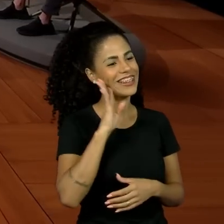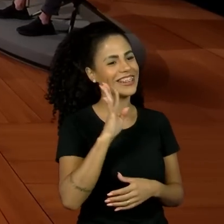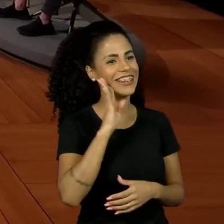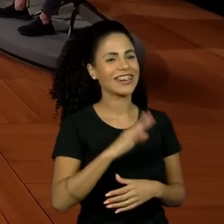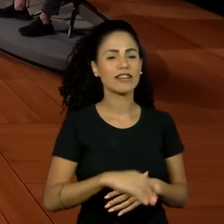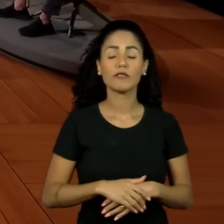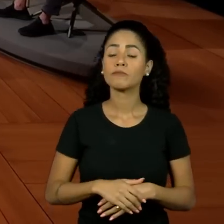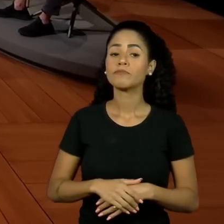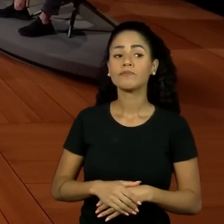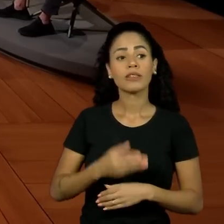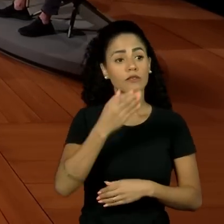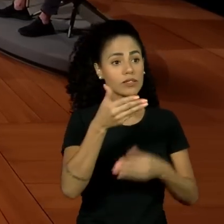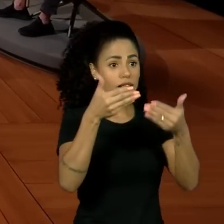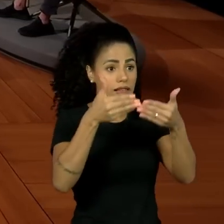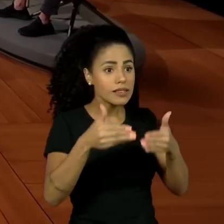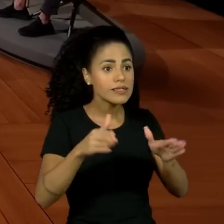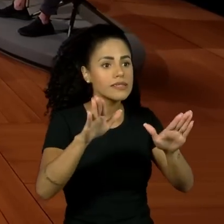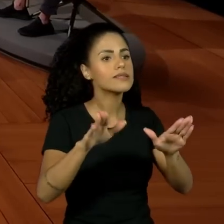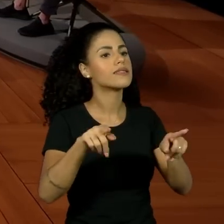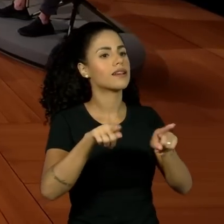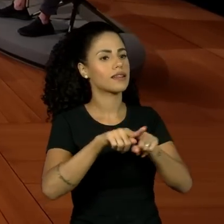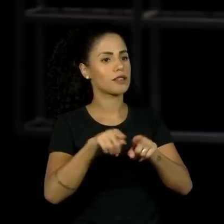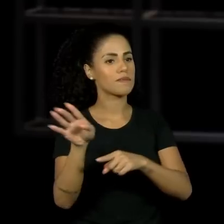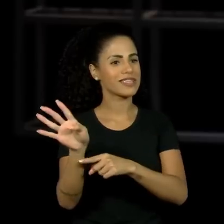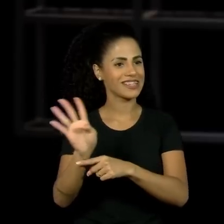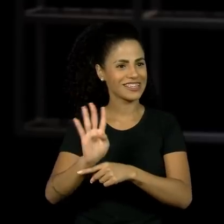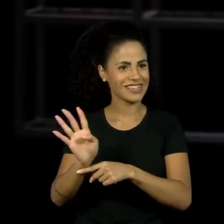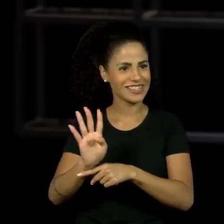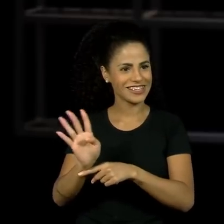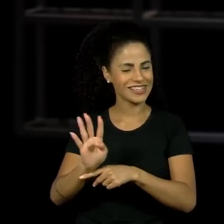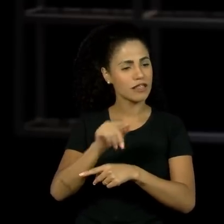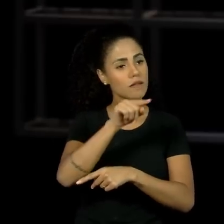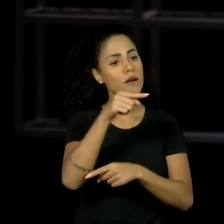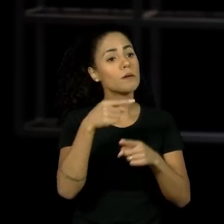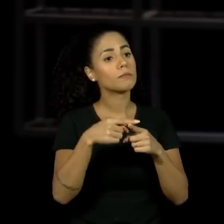Bom, e aí a sua estreia no cinema também foi outro sucesso, porque você de